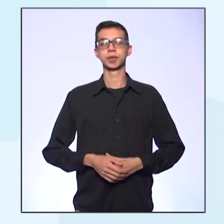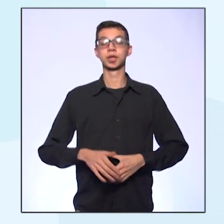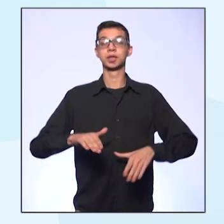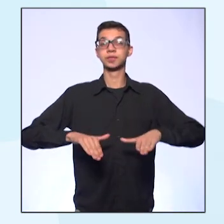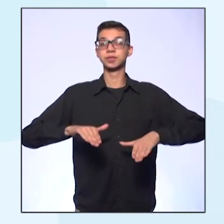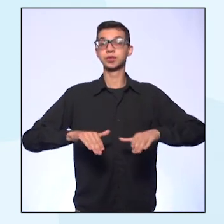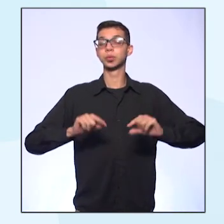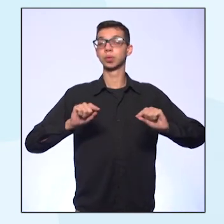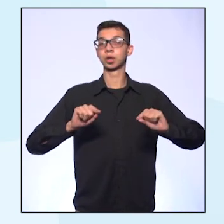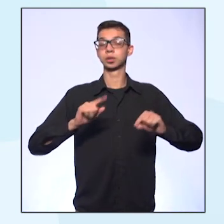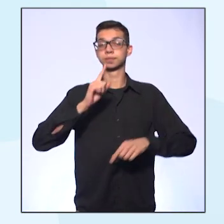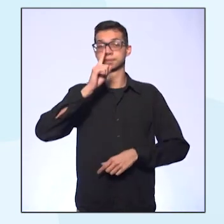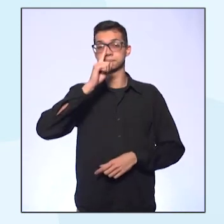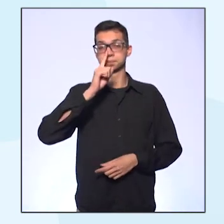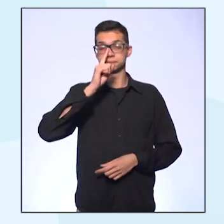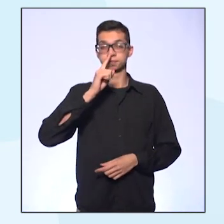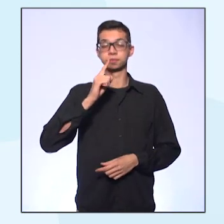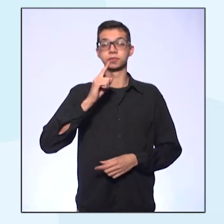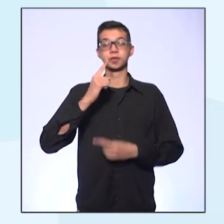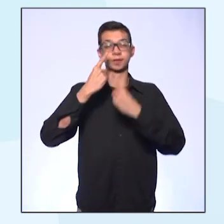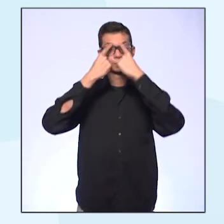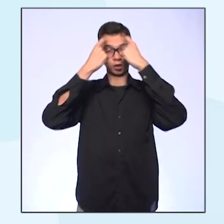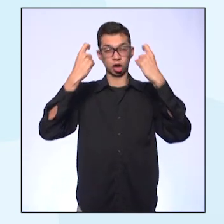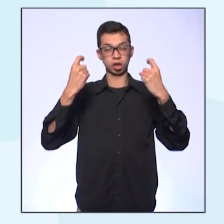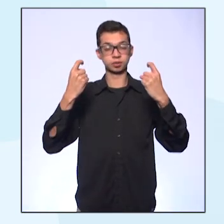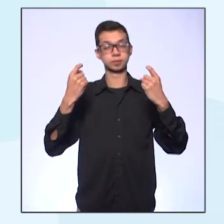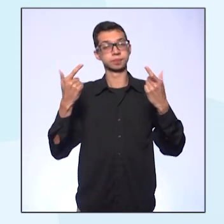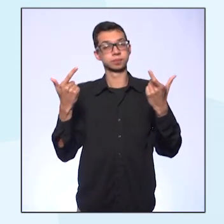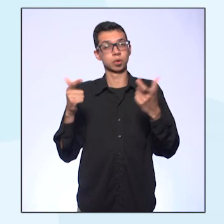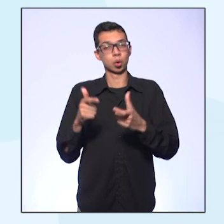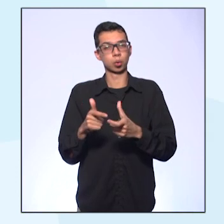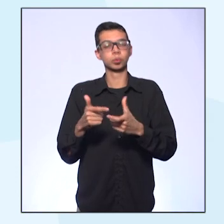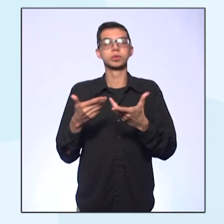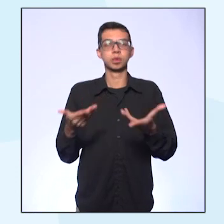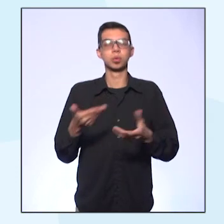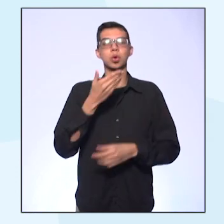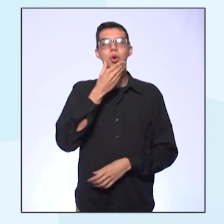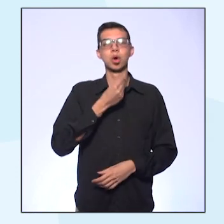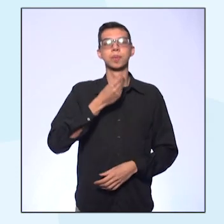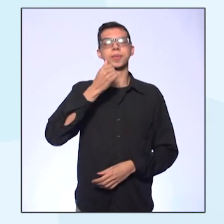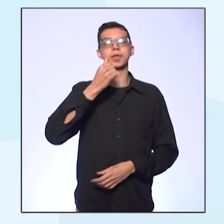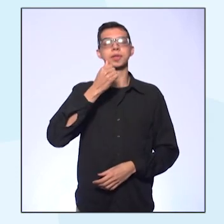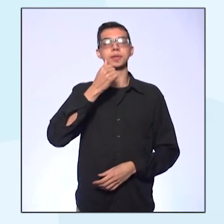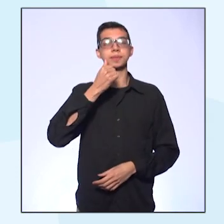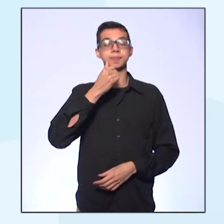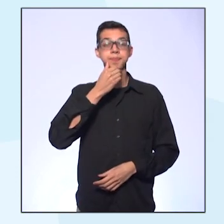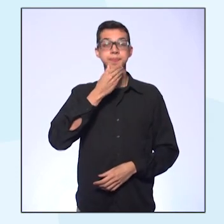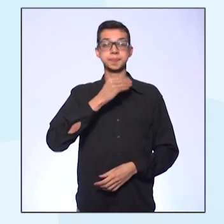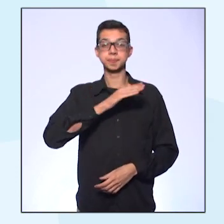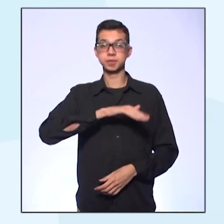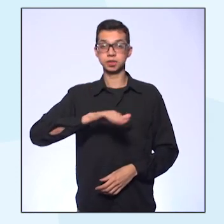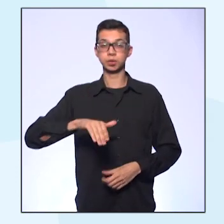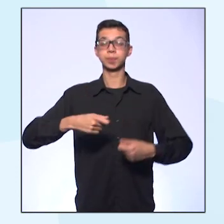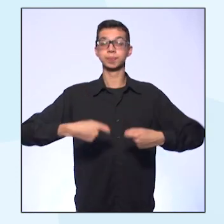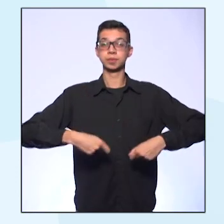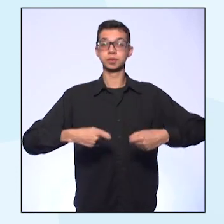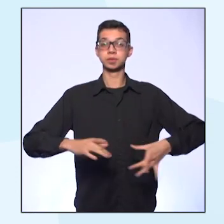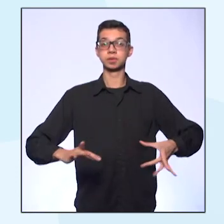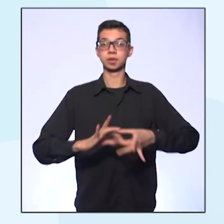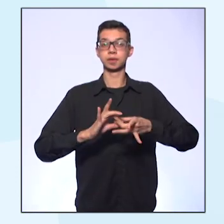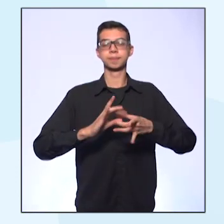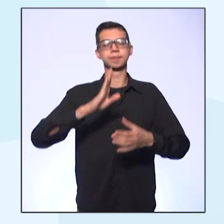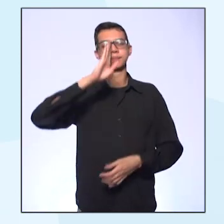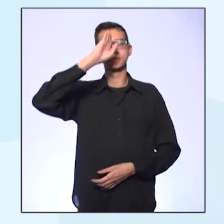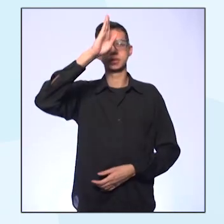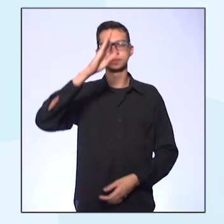podem reduzir o risco de violência. Nisso, homens e meninos podem e devem ser aliados fundamentais, completou. Em